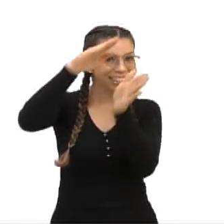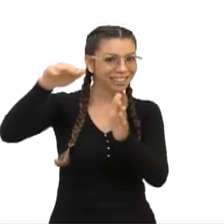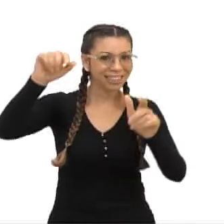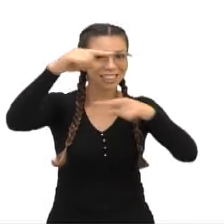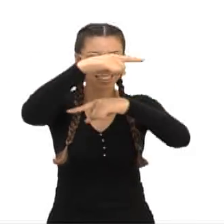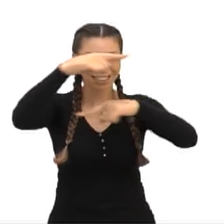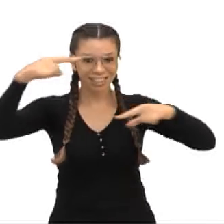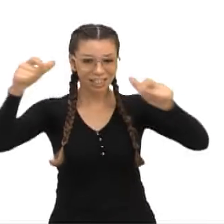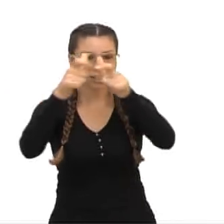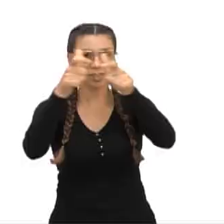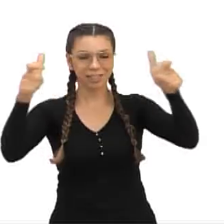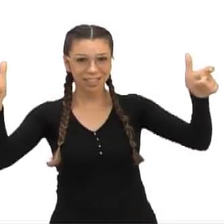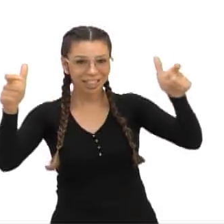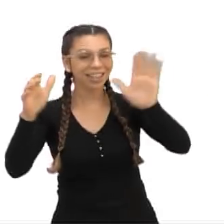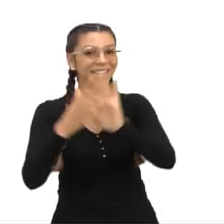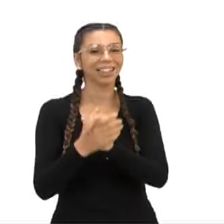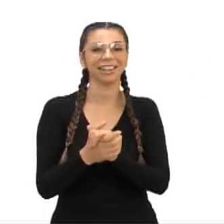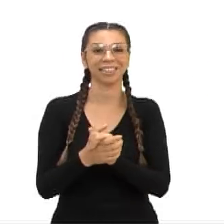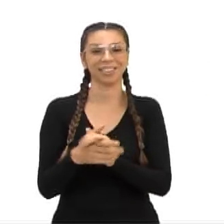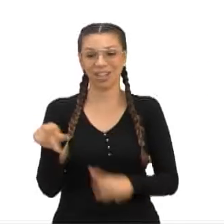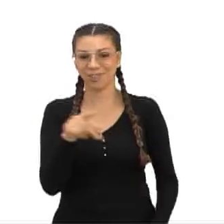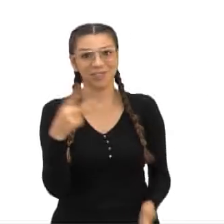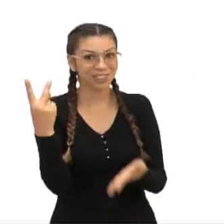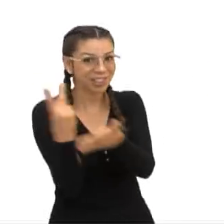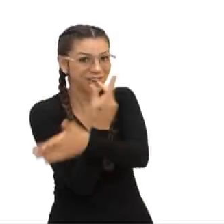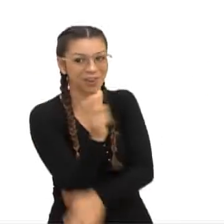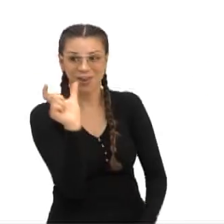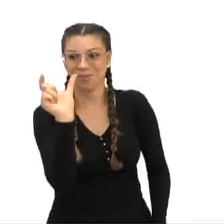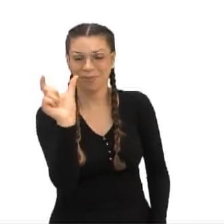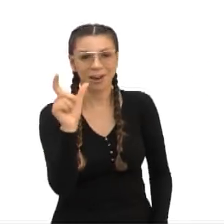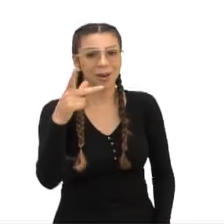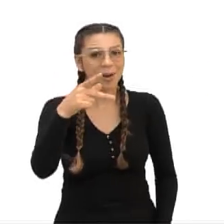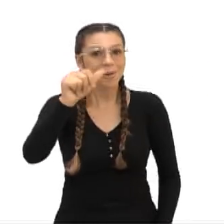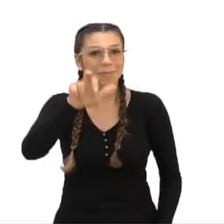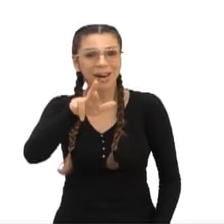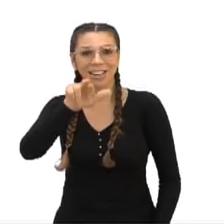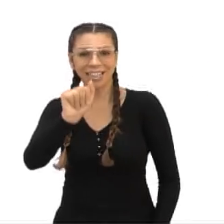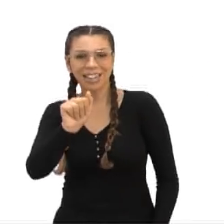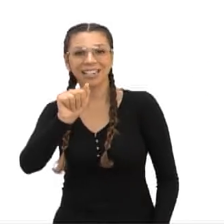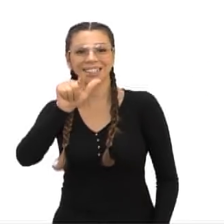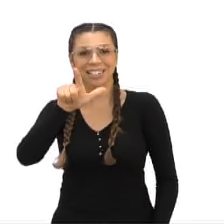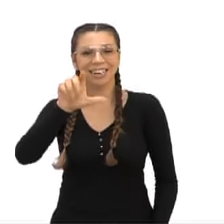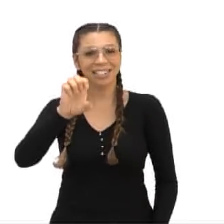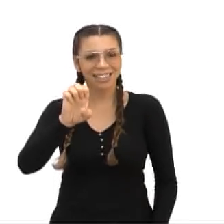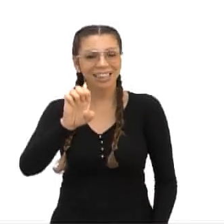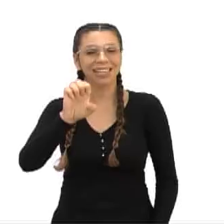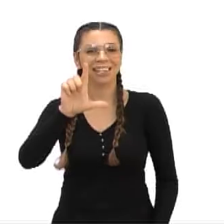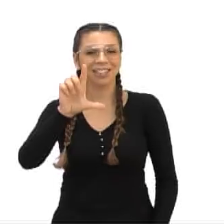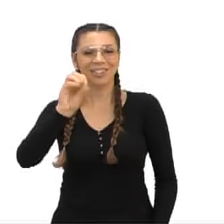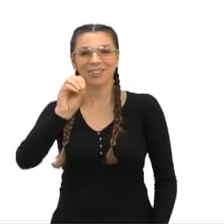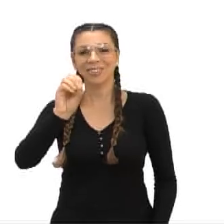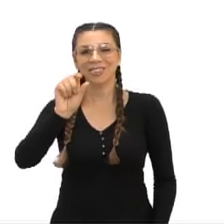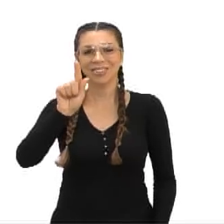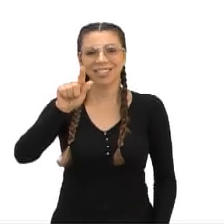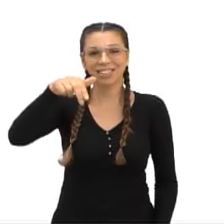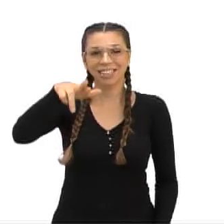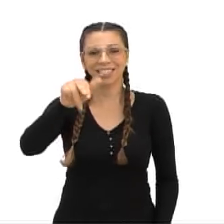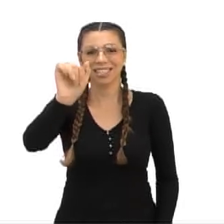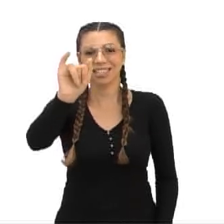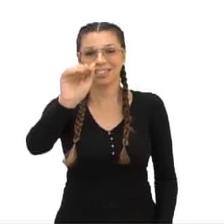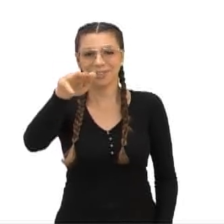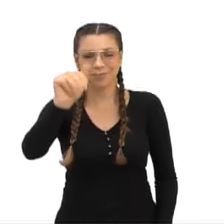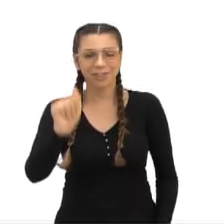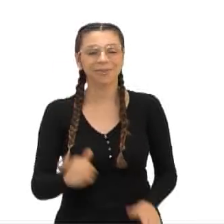paralelograma ampliado. A professora travou a língua dela aqui, né? Então, olha lá, 0 e 0, lembram? Coordenada 0 e